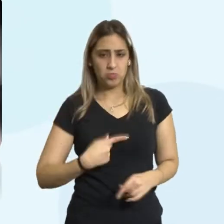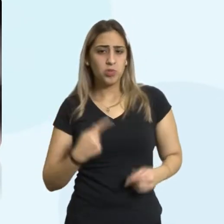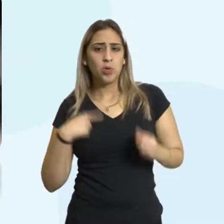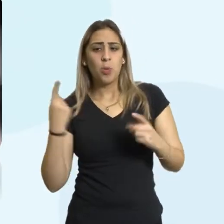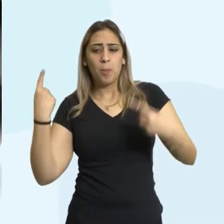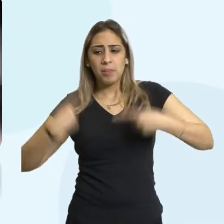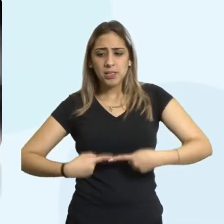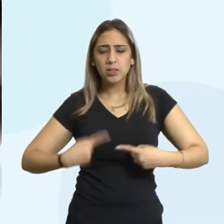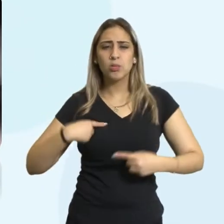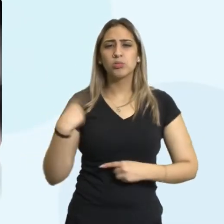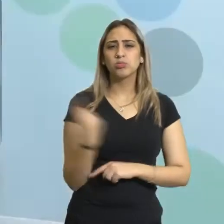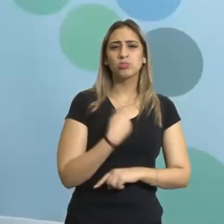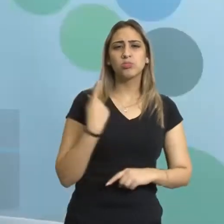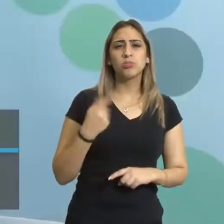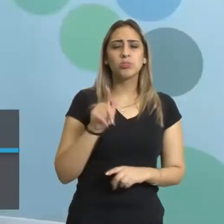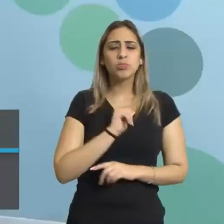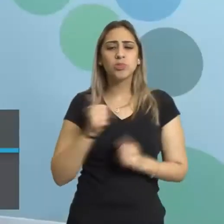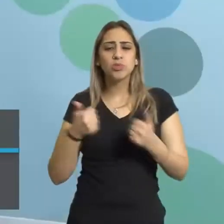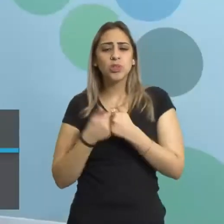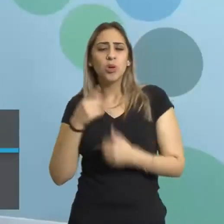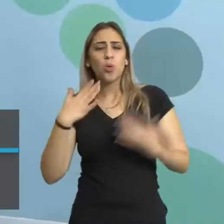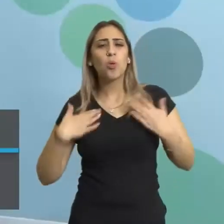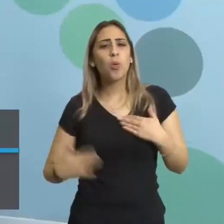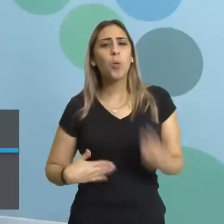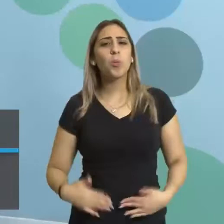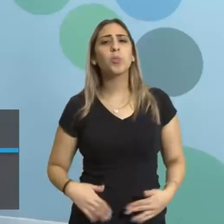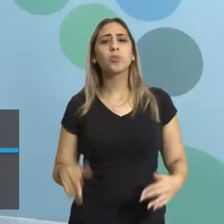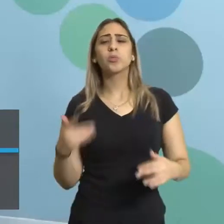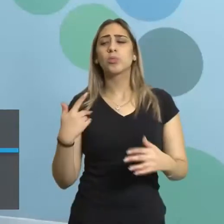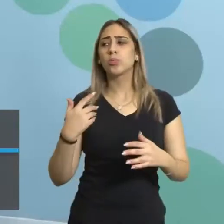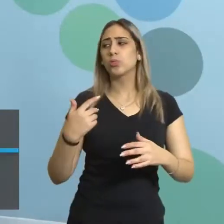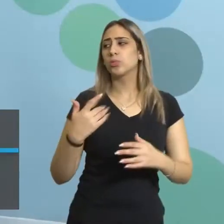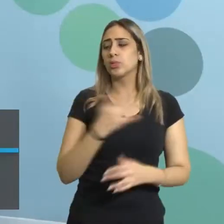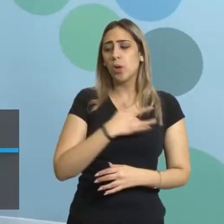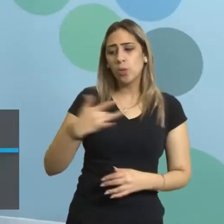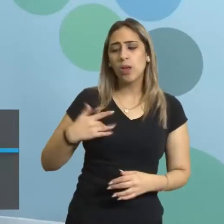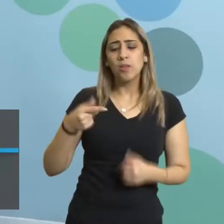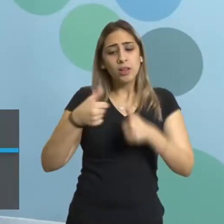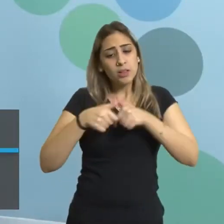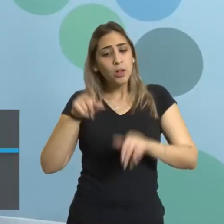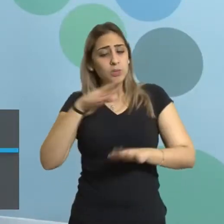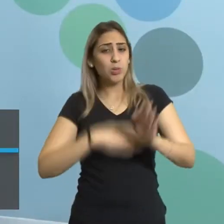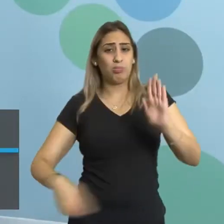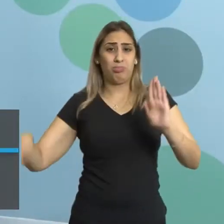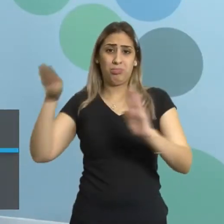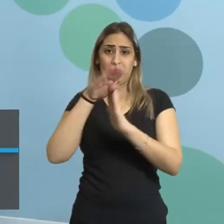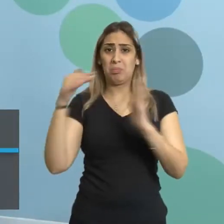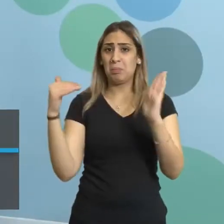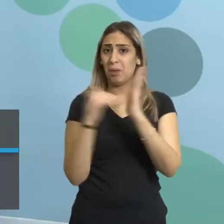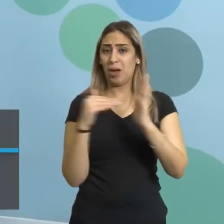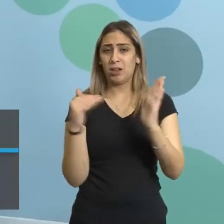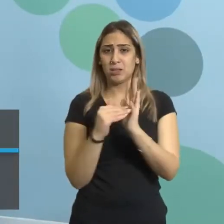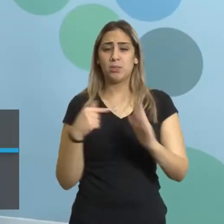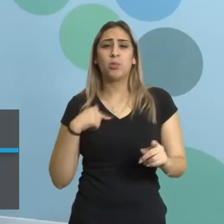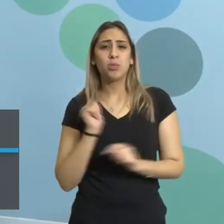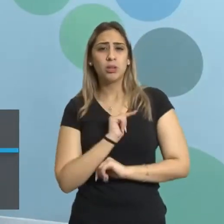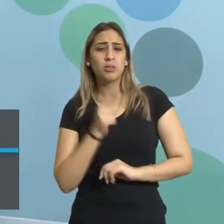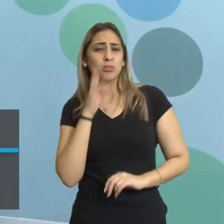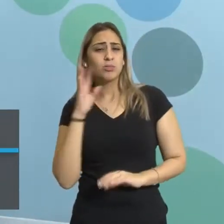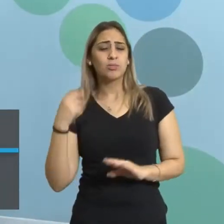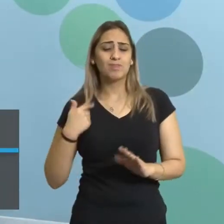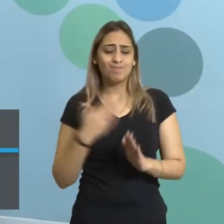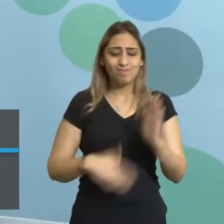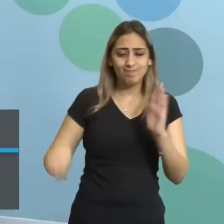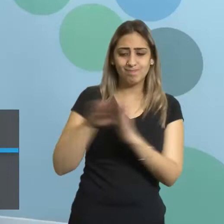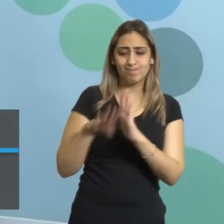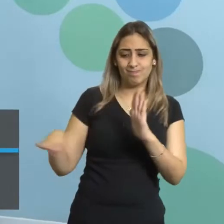né a gente não pode associar isso a um corpo saudável o corpo ele tá nave o seu extremo né tentando aí sempre superar esse